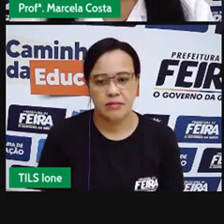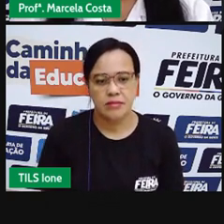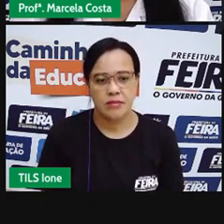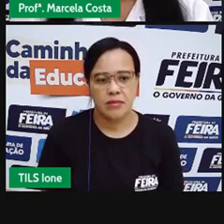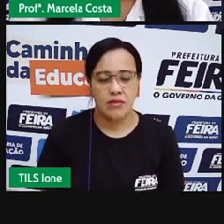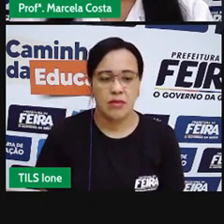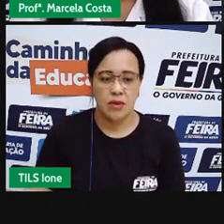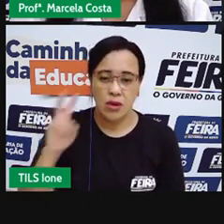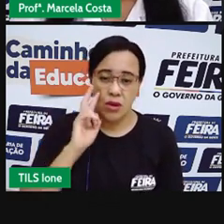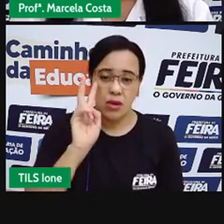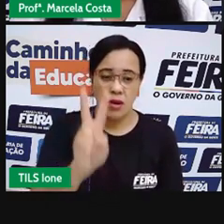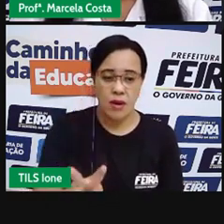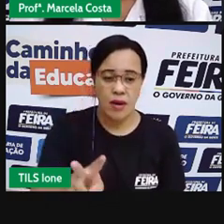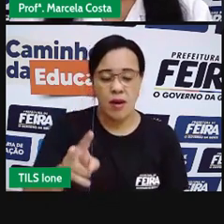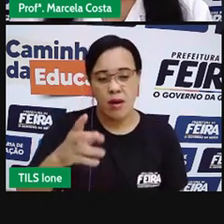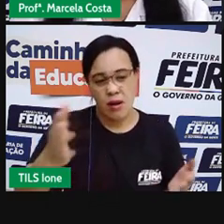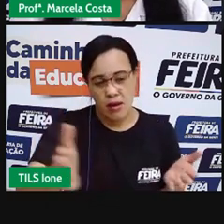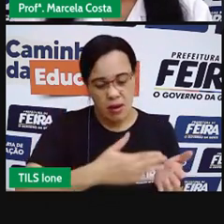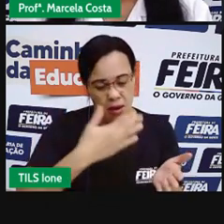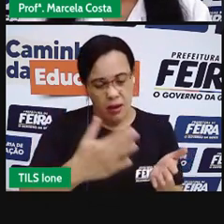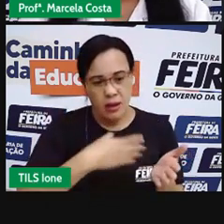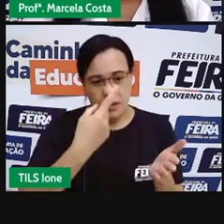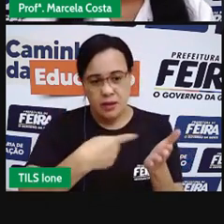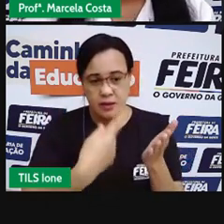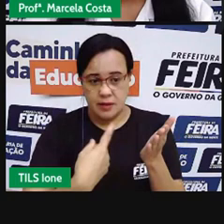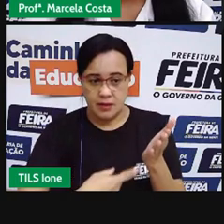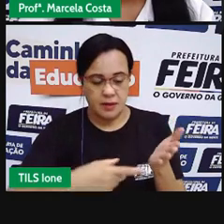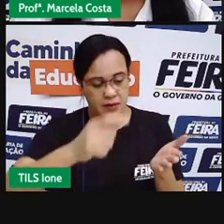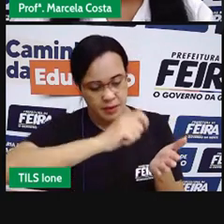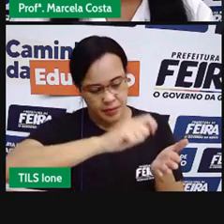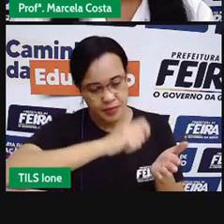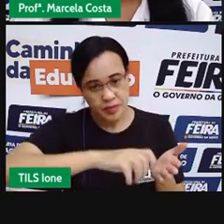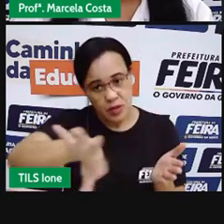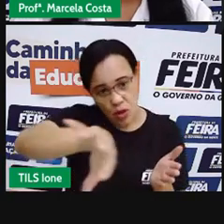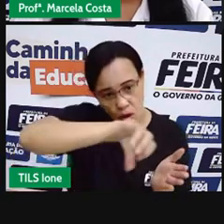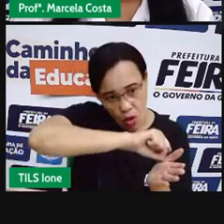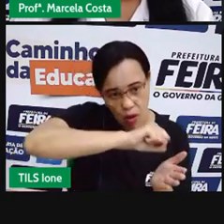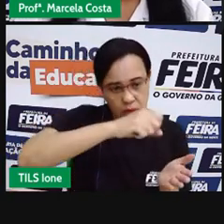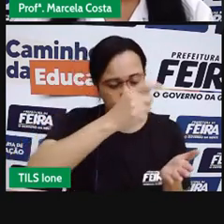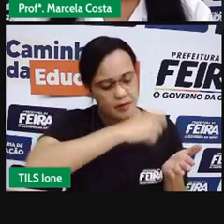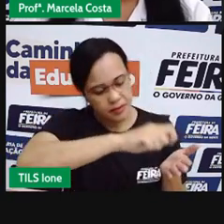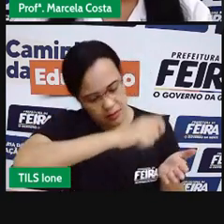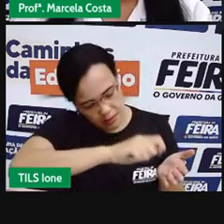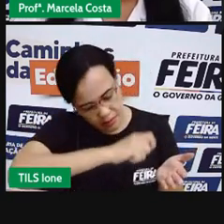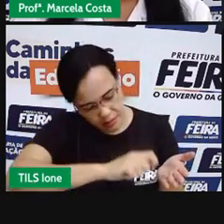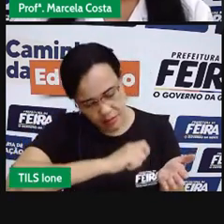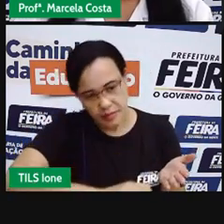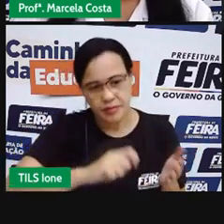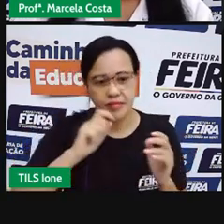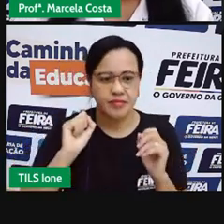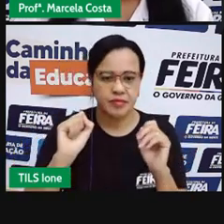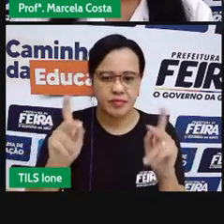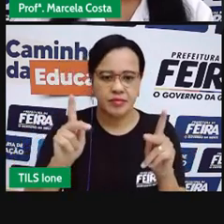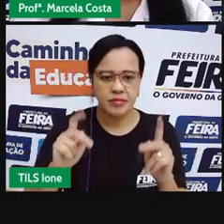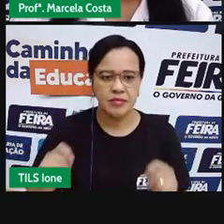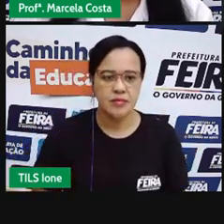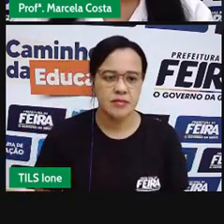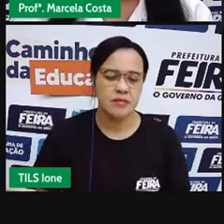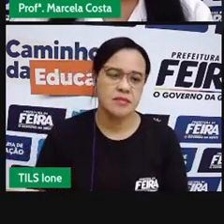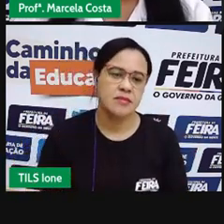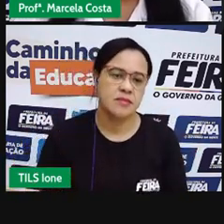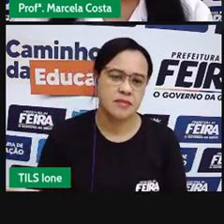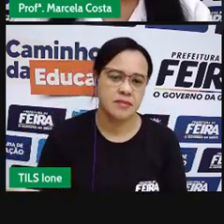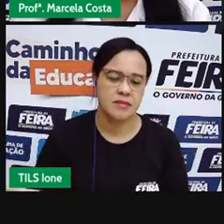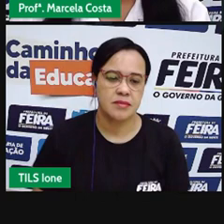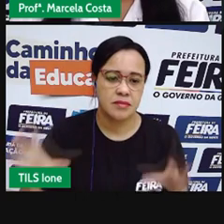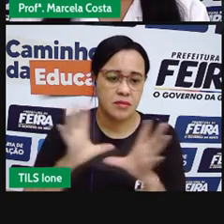Você pode registrar aí essa operação no seu caderno, tá, criançada? Registrando essa